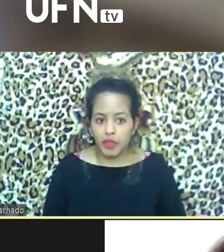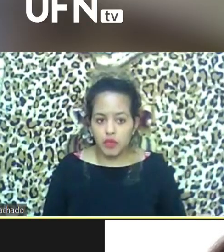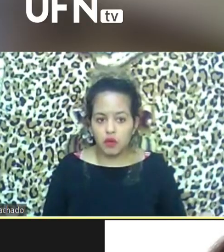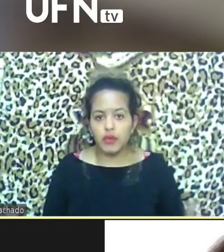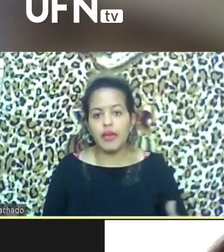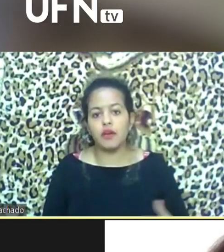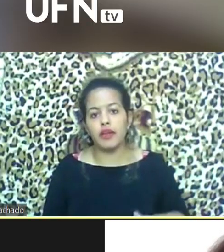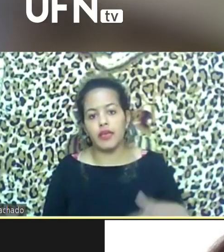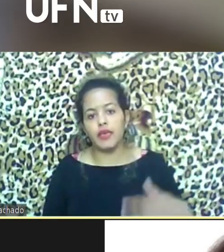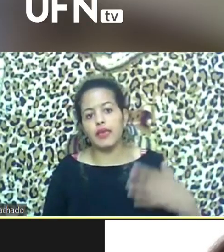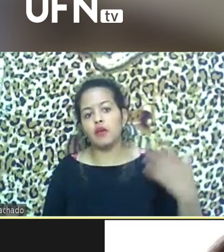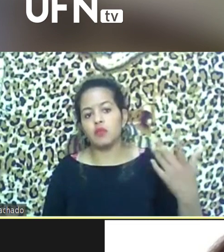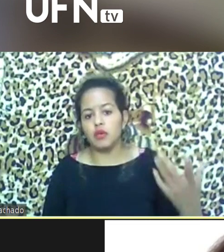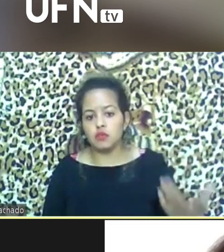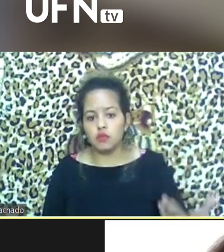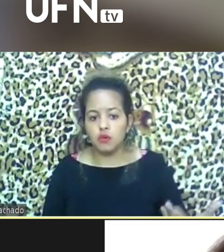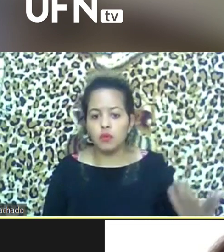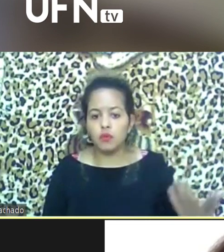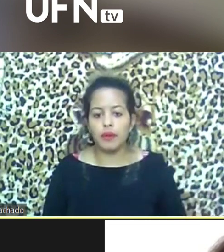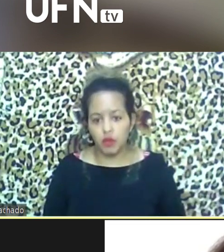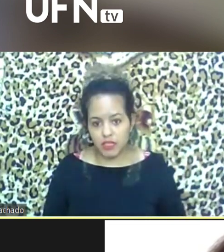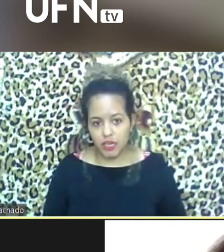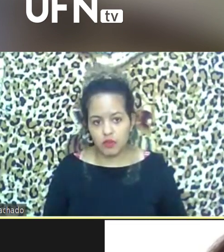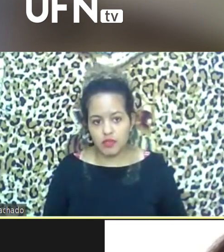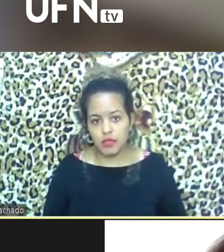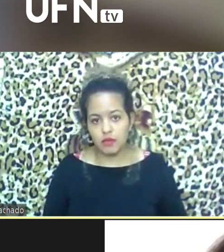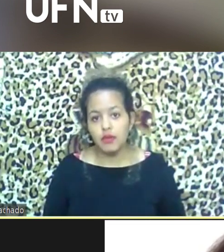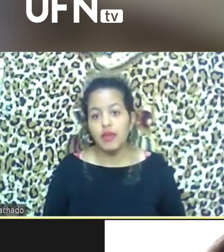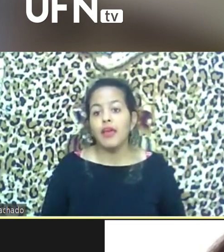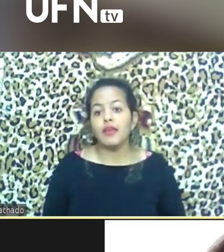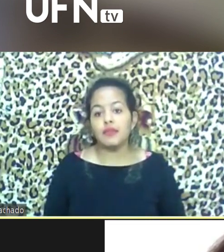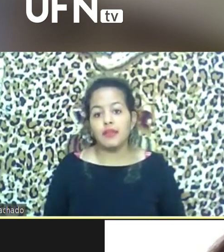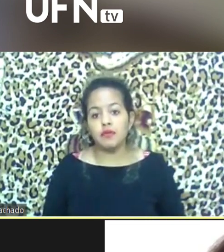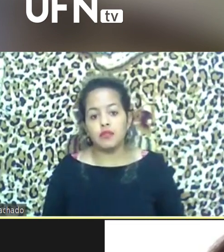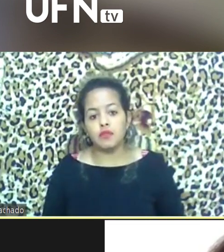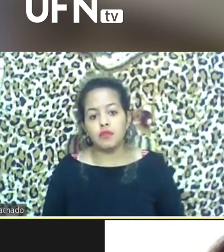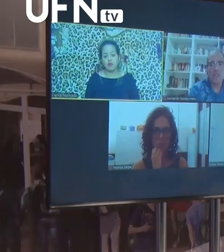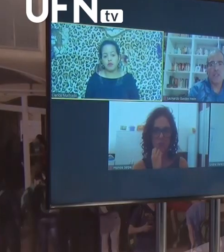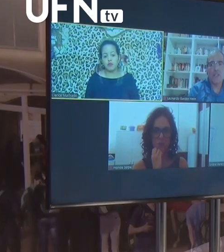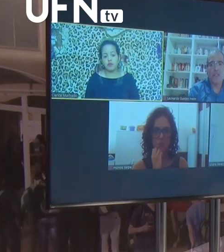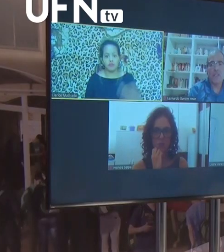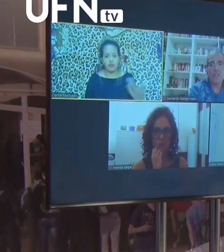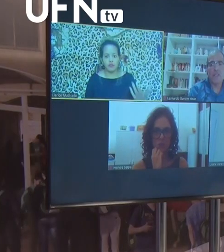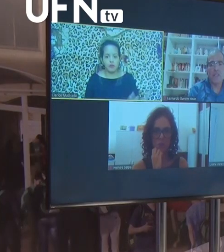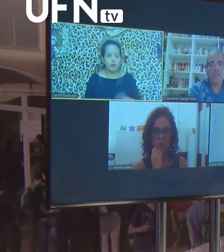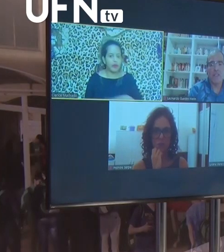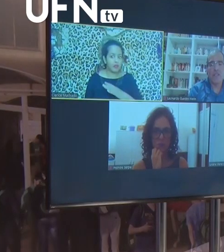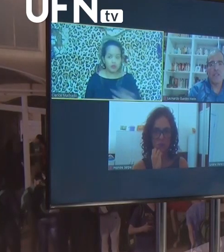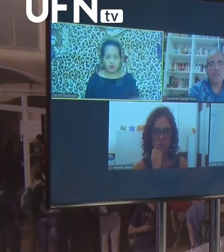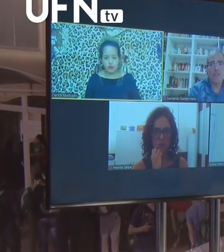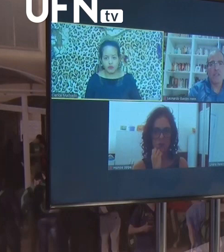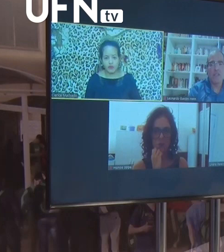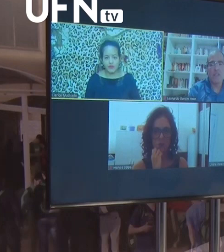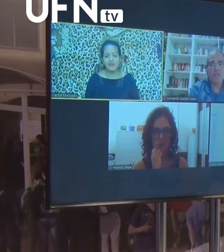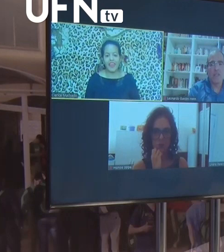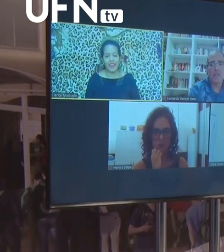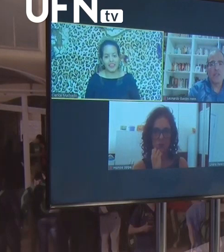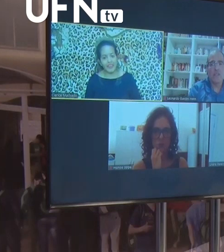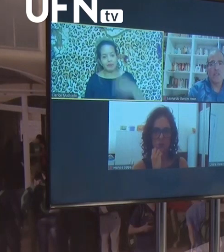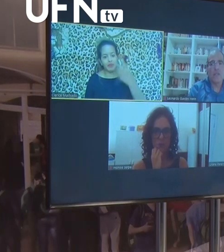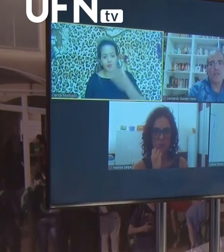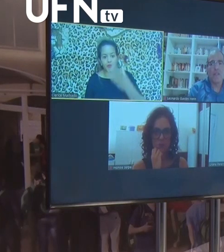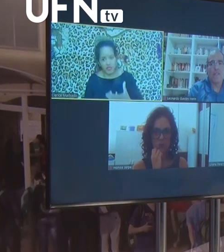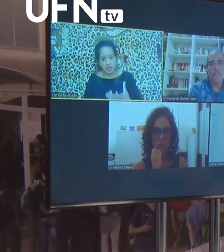ensino superior e agora que alcanço uma pós-graduação. Então, isso é motivo de orgulho para todo mundo, né?